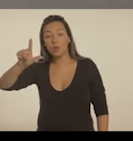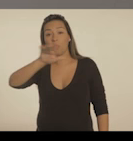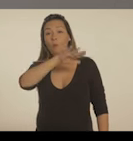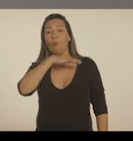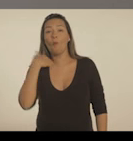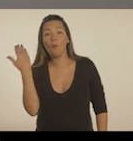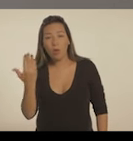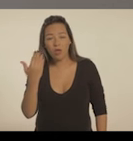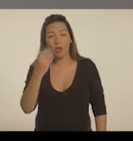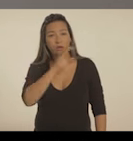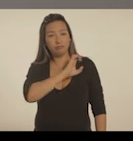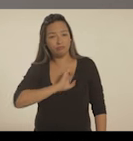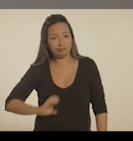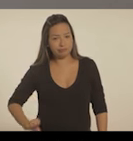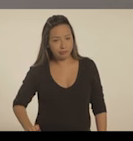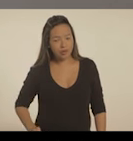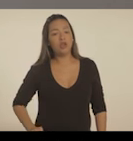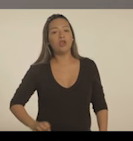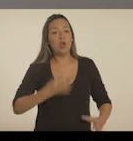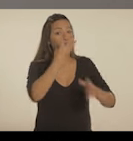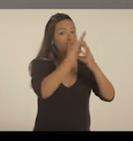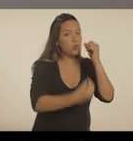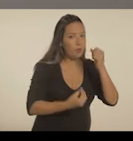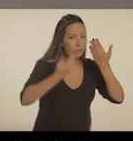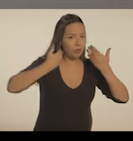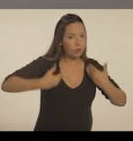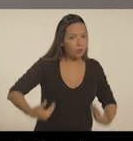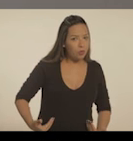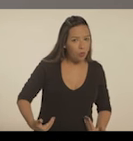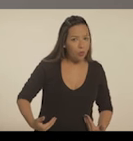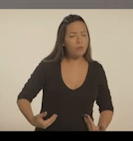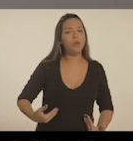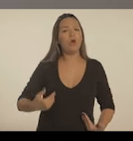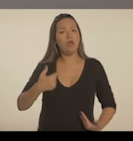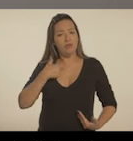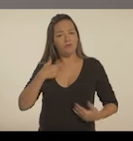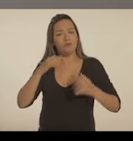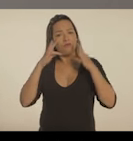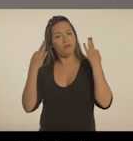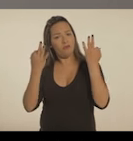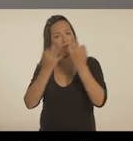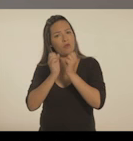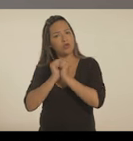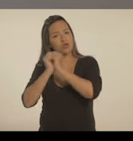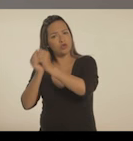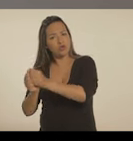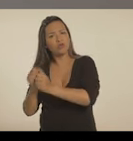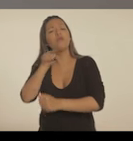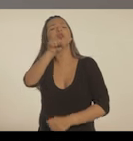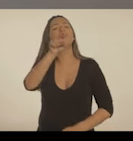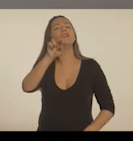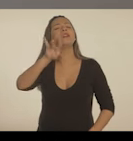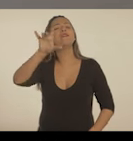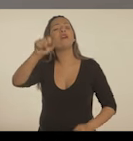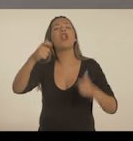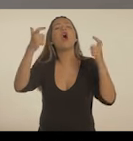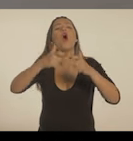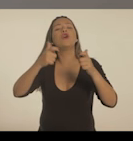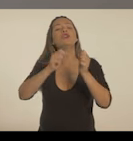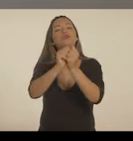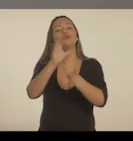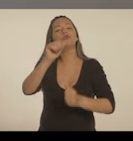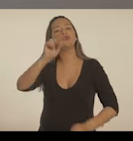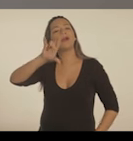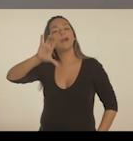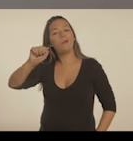brutal violência por parte do Estado, eu e tantos outros estávamos do lado da família. Você, Crivella? Não. Você estava do lado do governador Sérgio